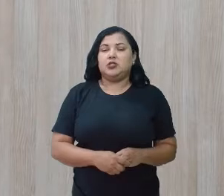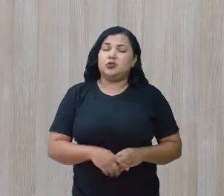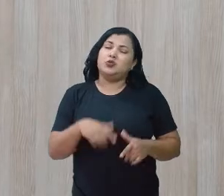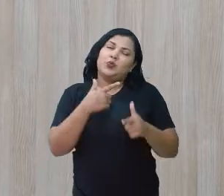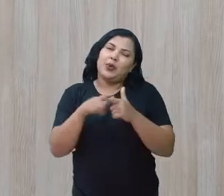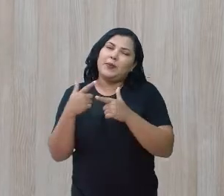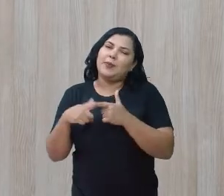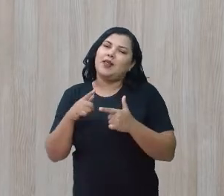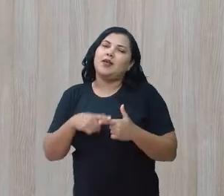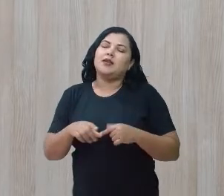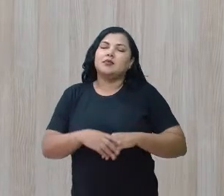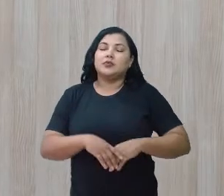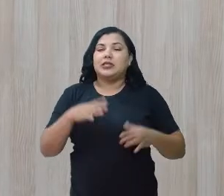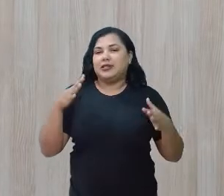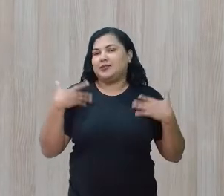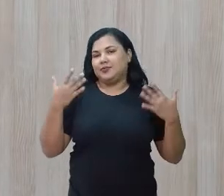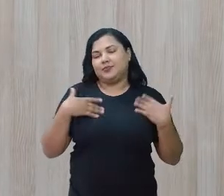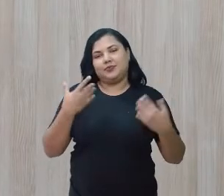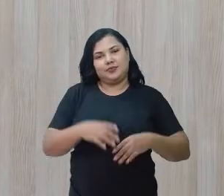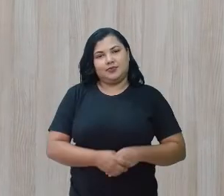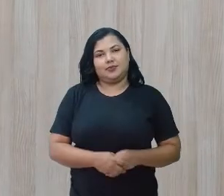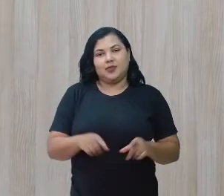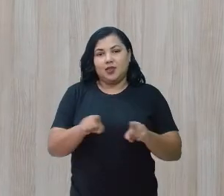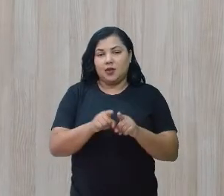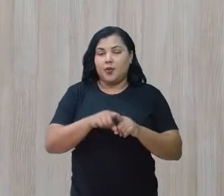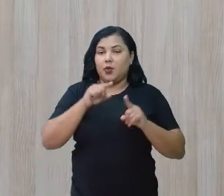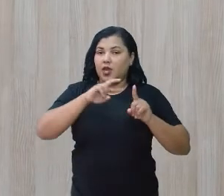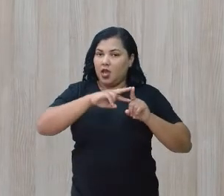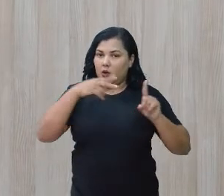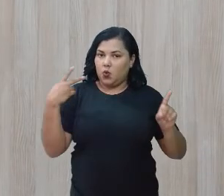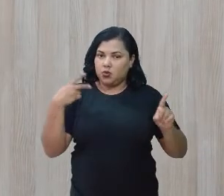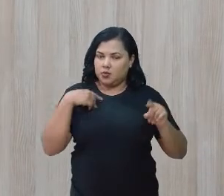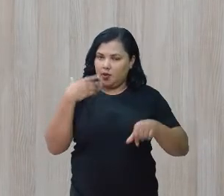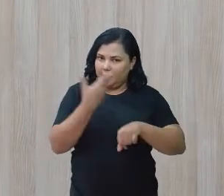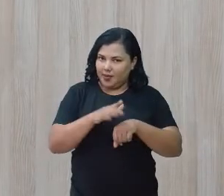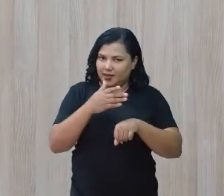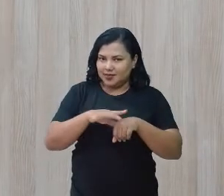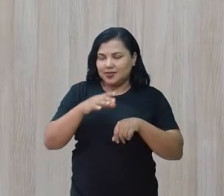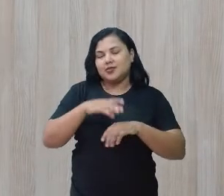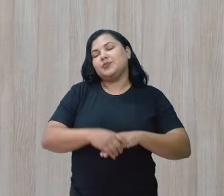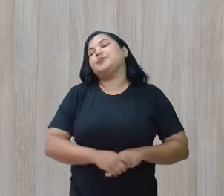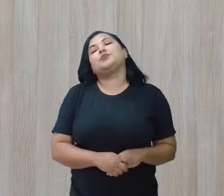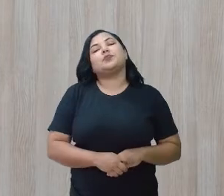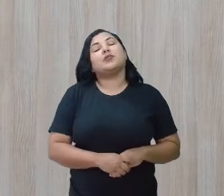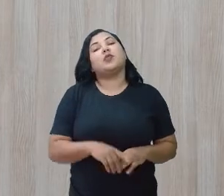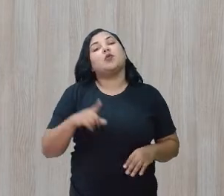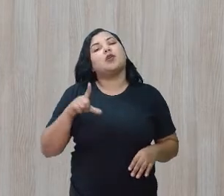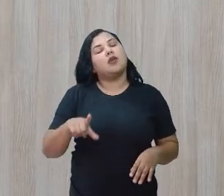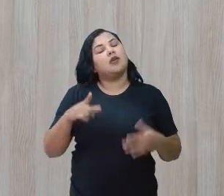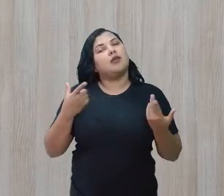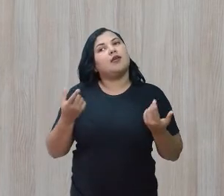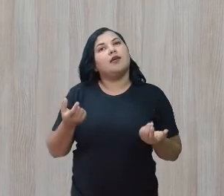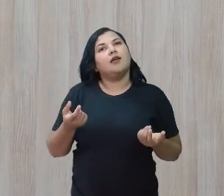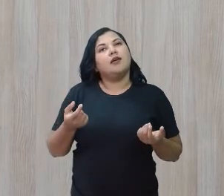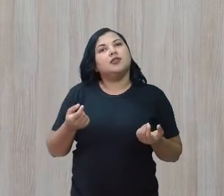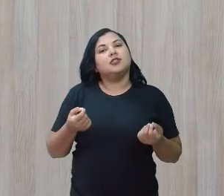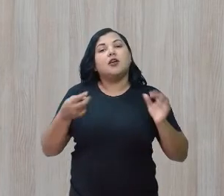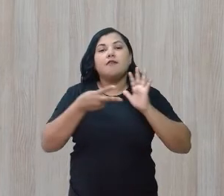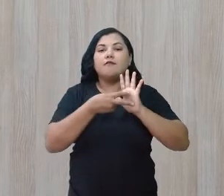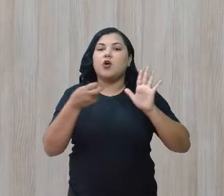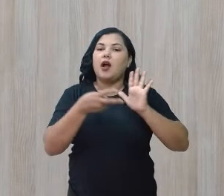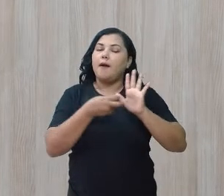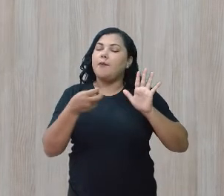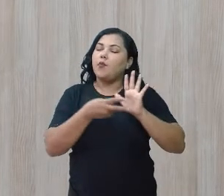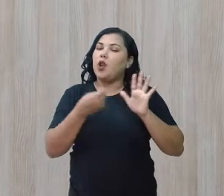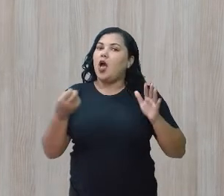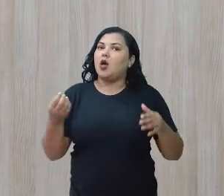frustrações, as suas alegrias, como também serve de recurso para essa prática diária de exercer um vocabulário